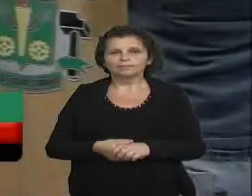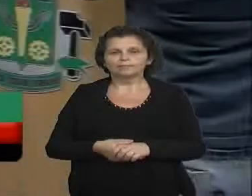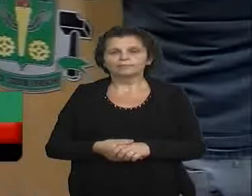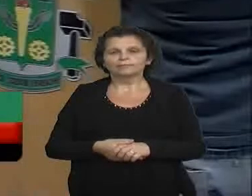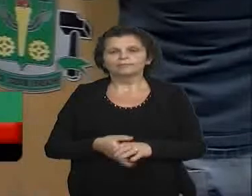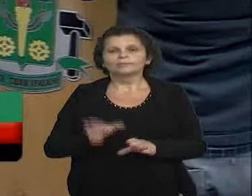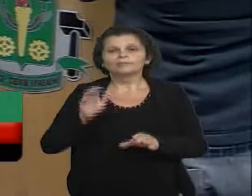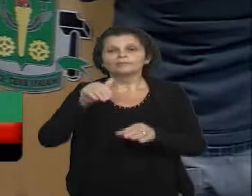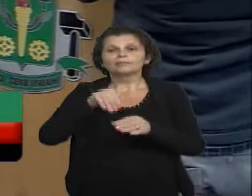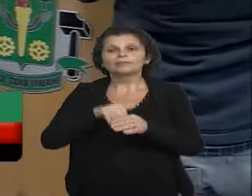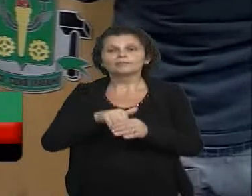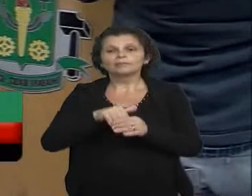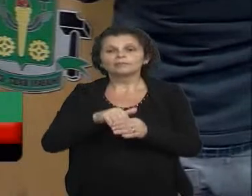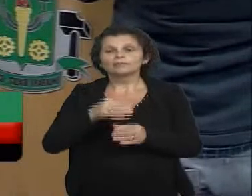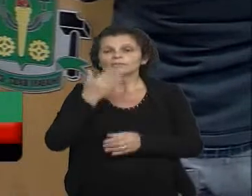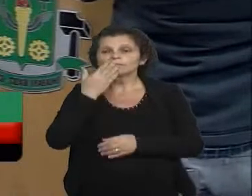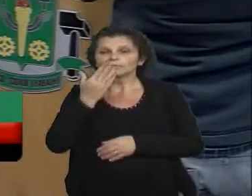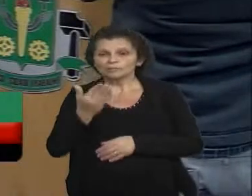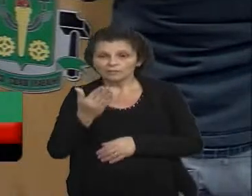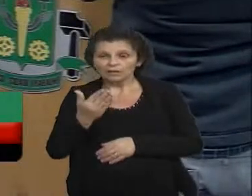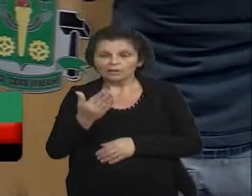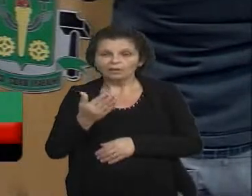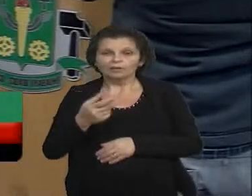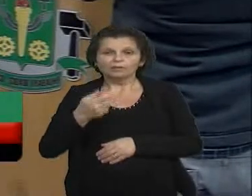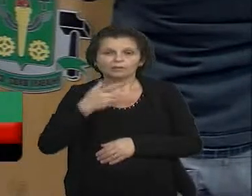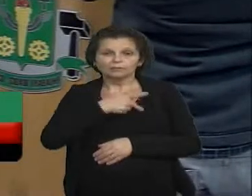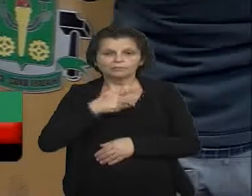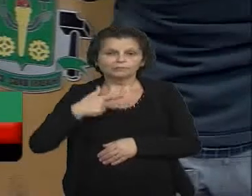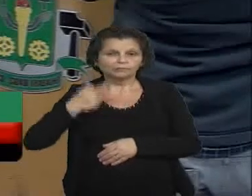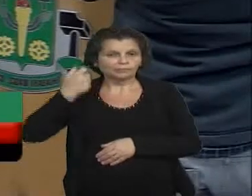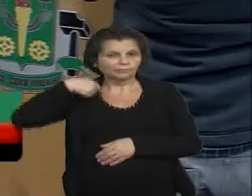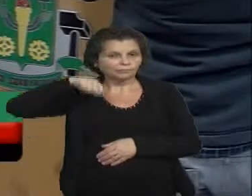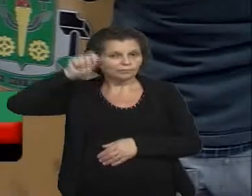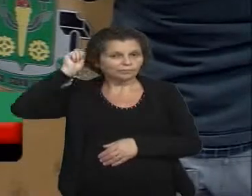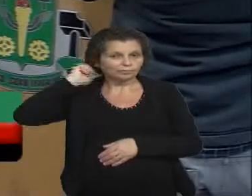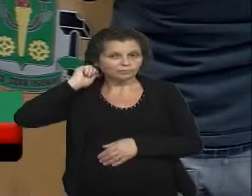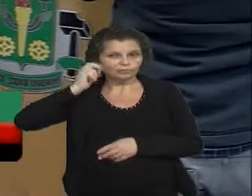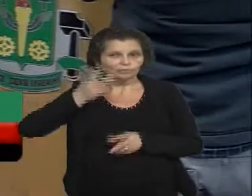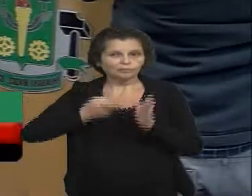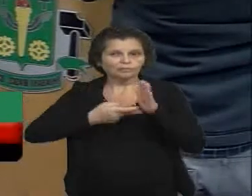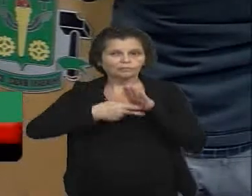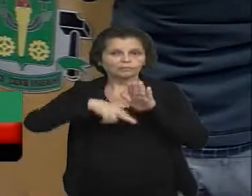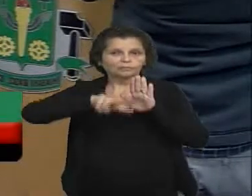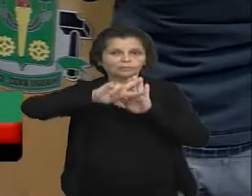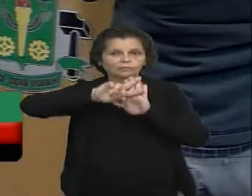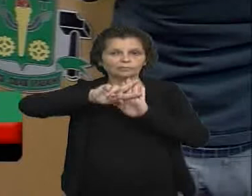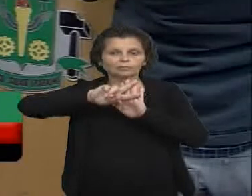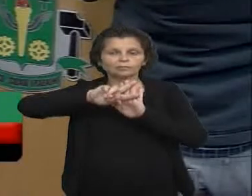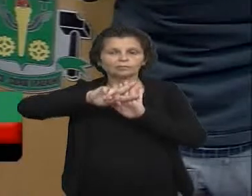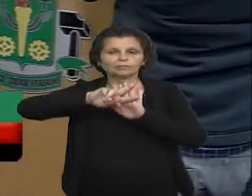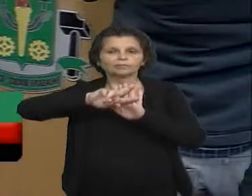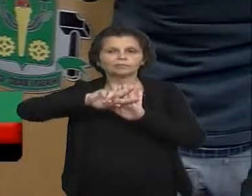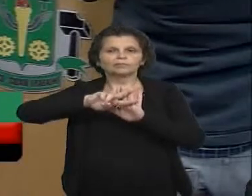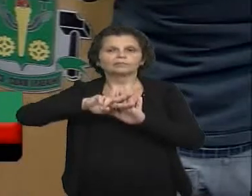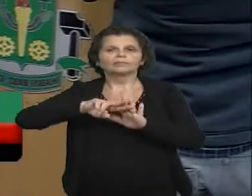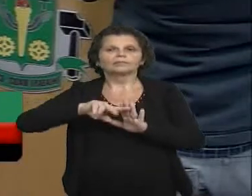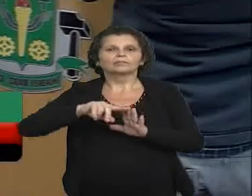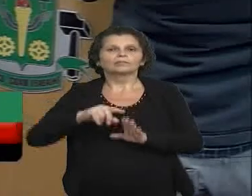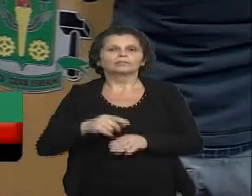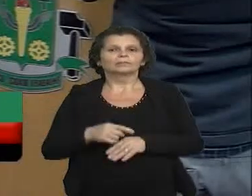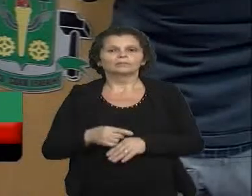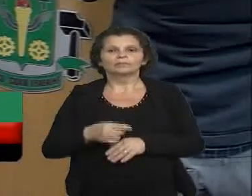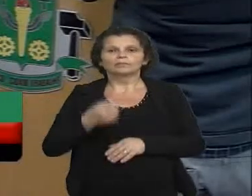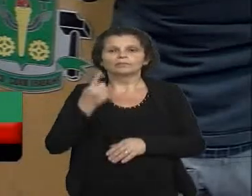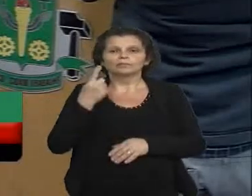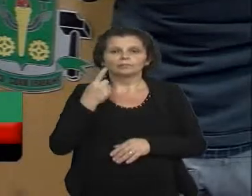Está em votação o pedido verbal da pastora Cristiane para inversão de pauta da moção de